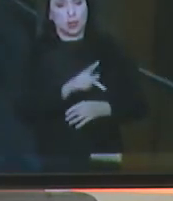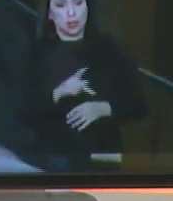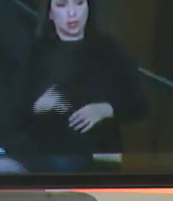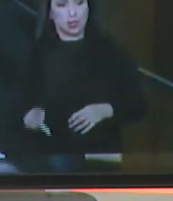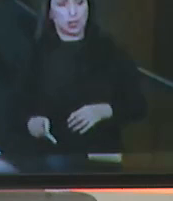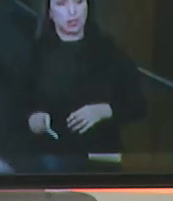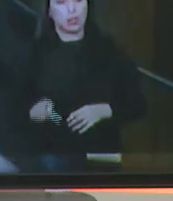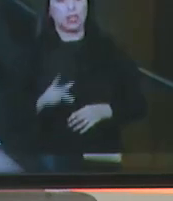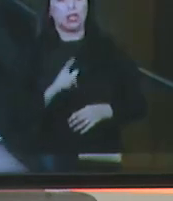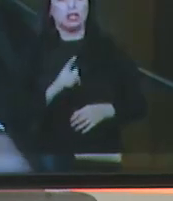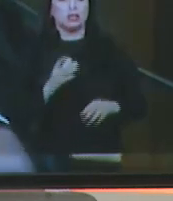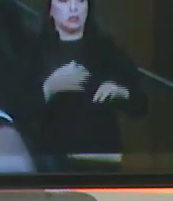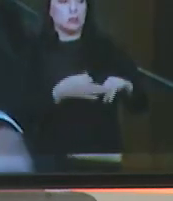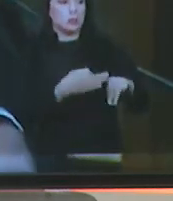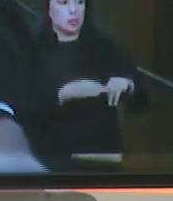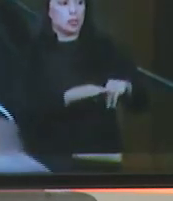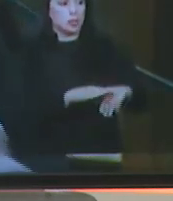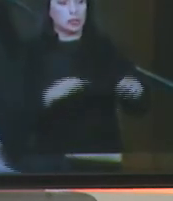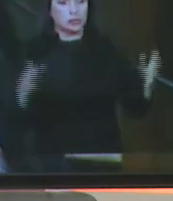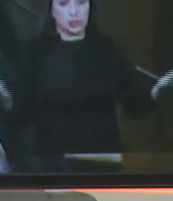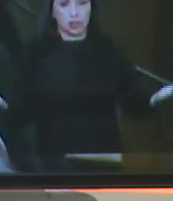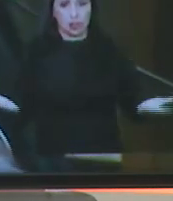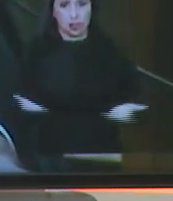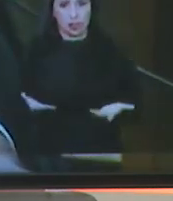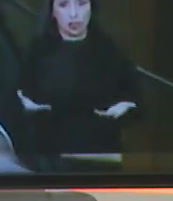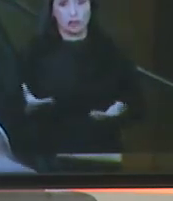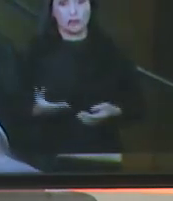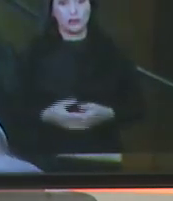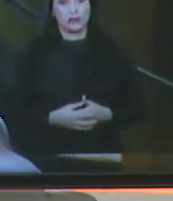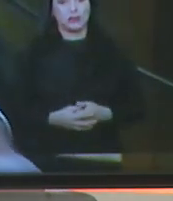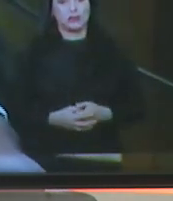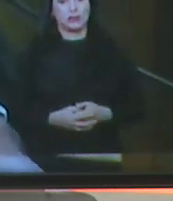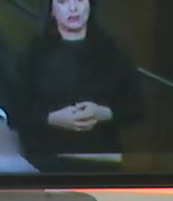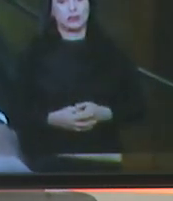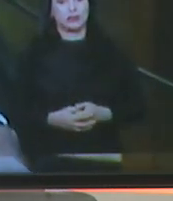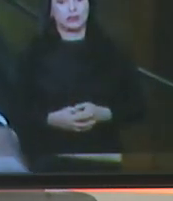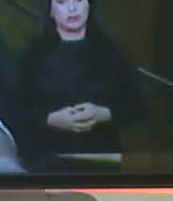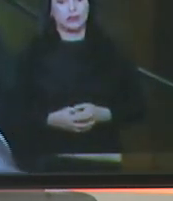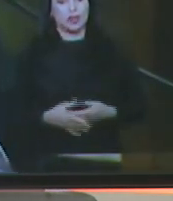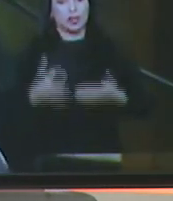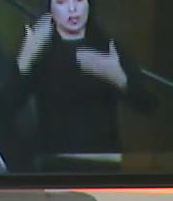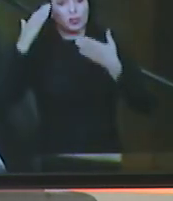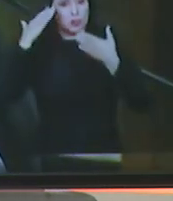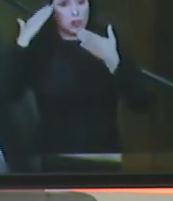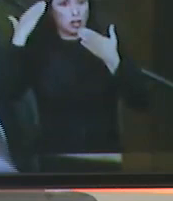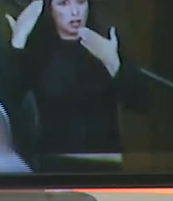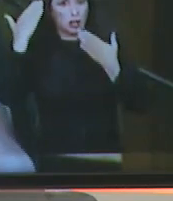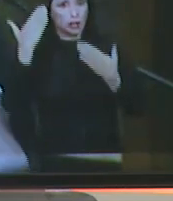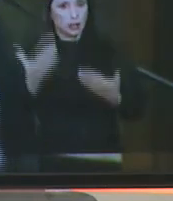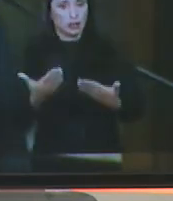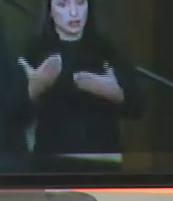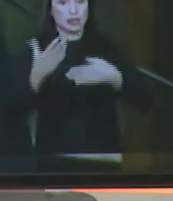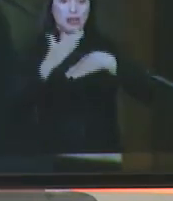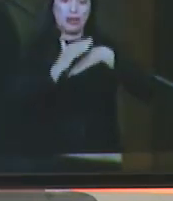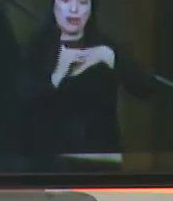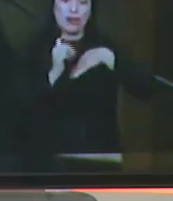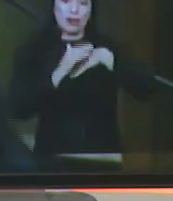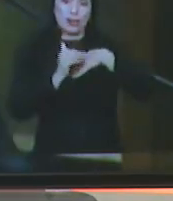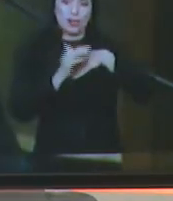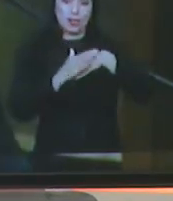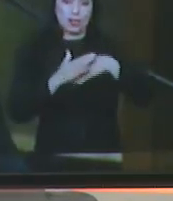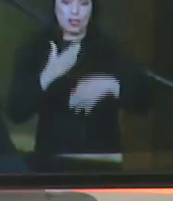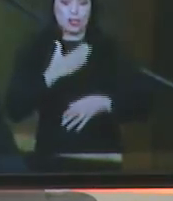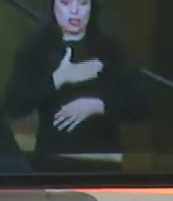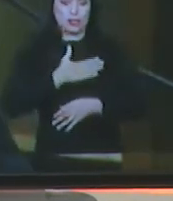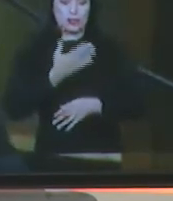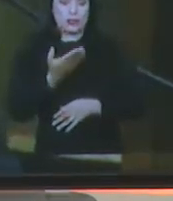seus legisladores terem feito na Constituição de 1988 uma salvaguarda aos povos